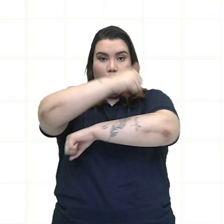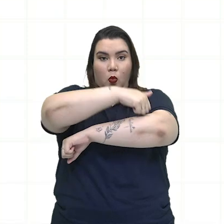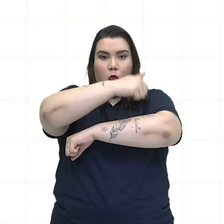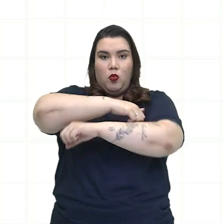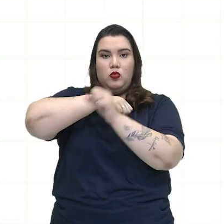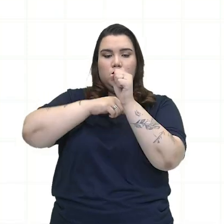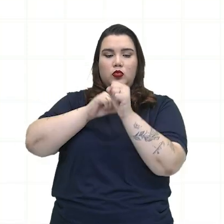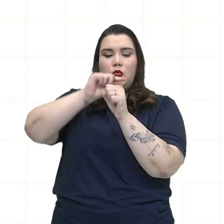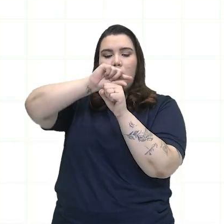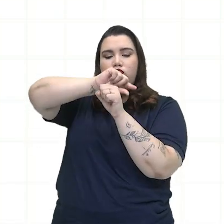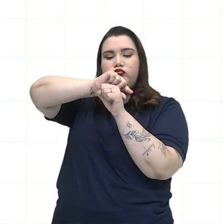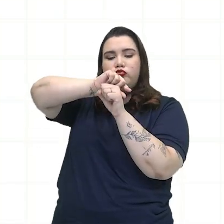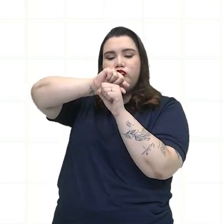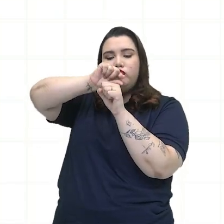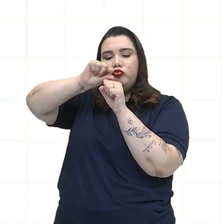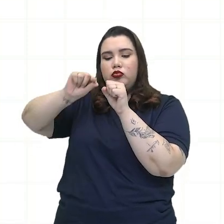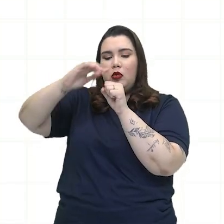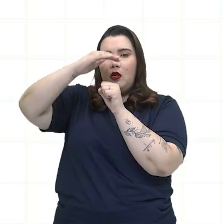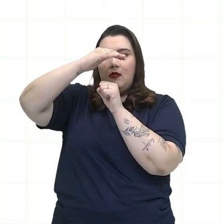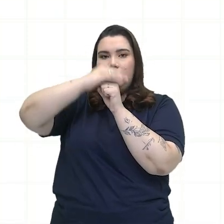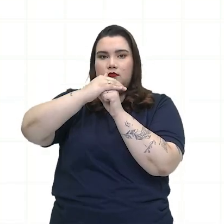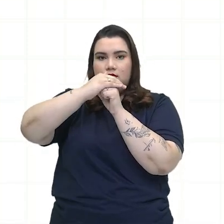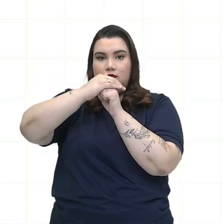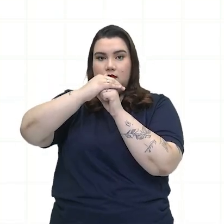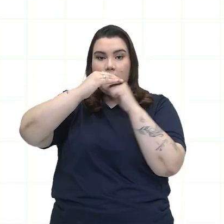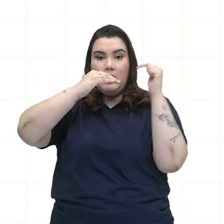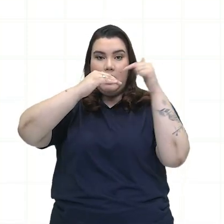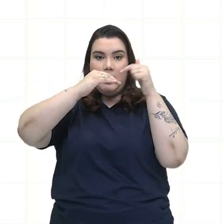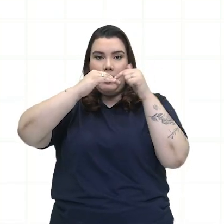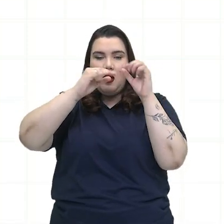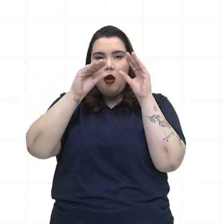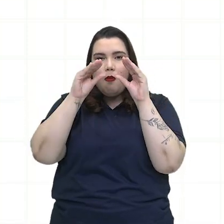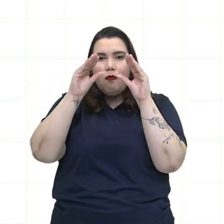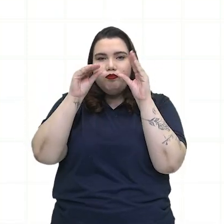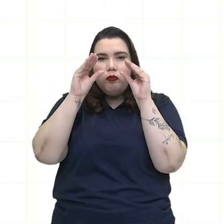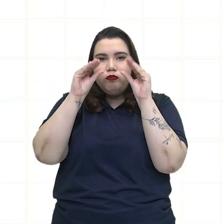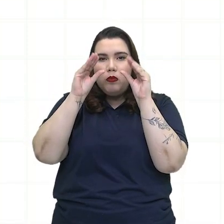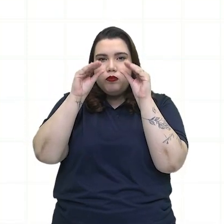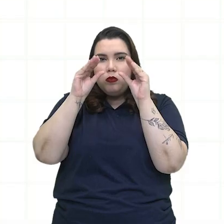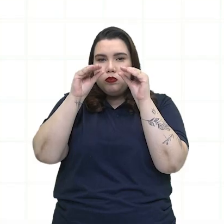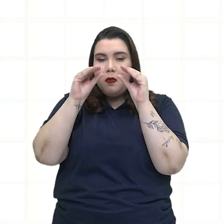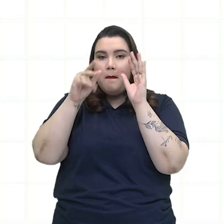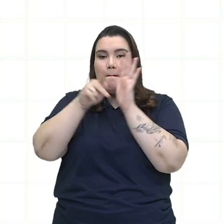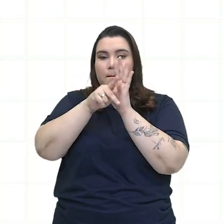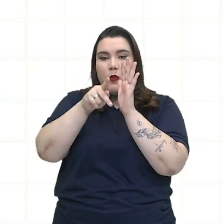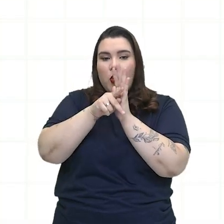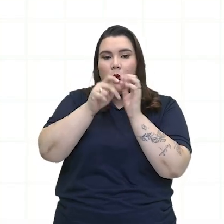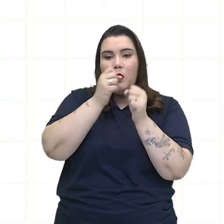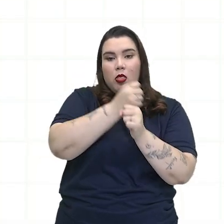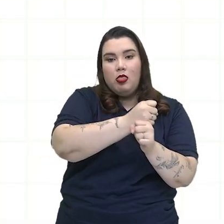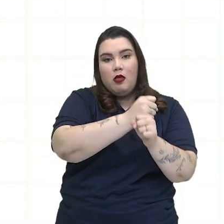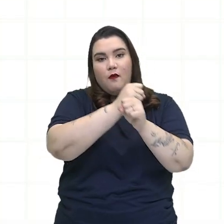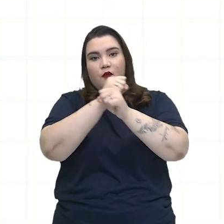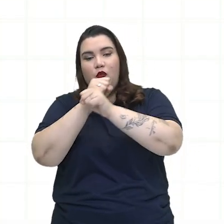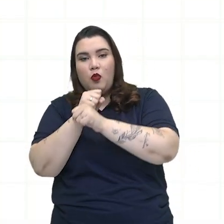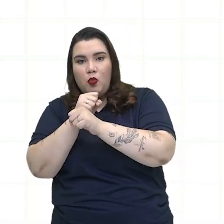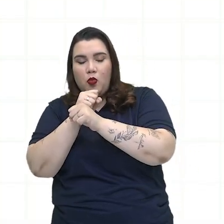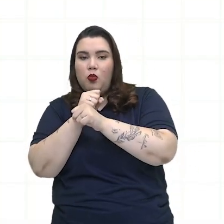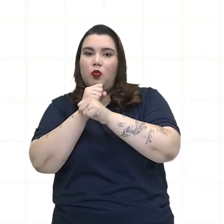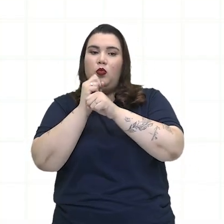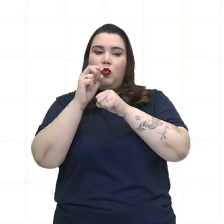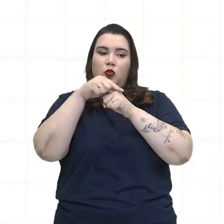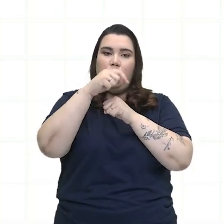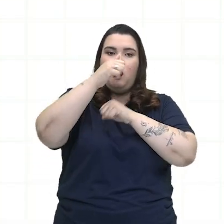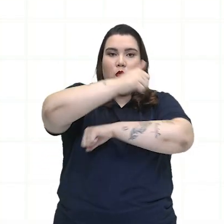osso, em rosa. Ela é uma camada protetora, certo? Que